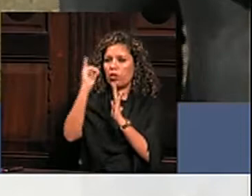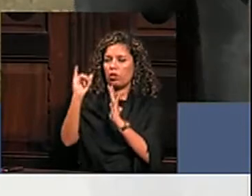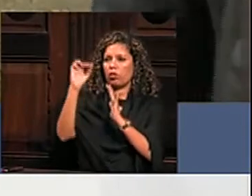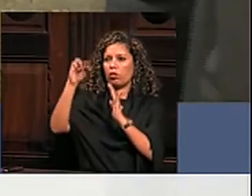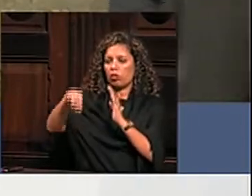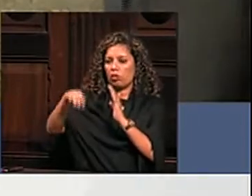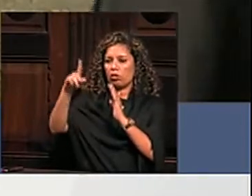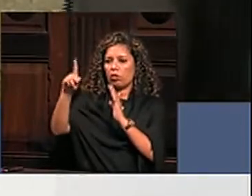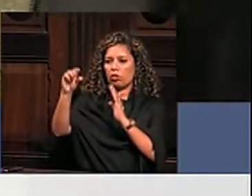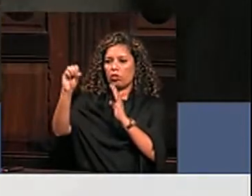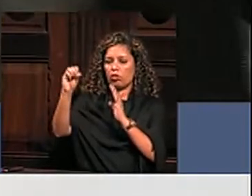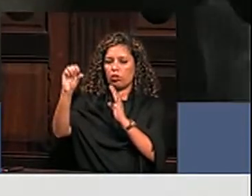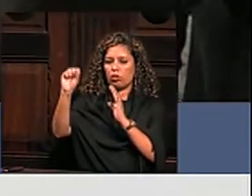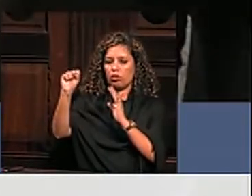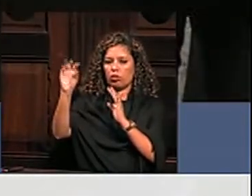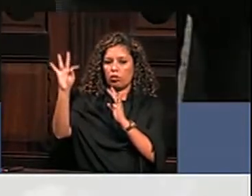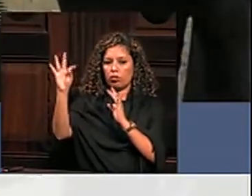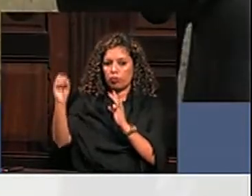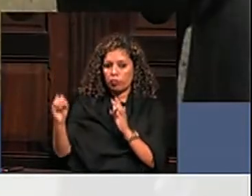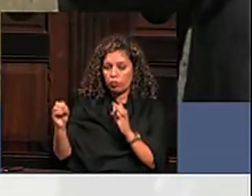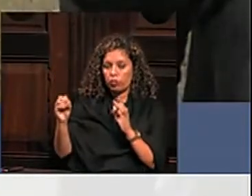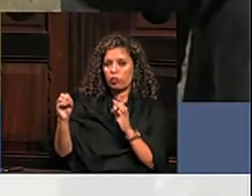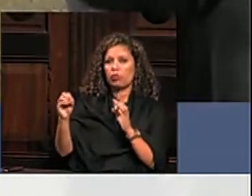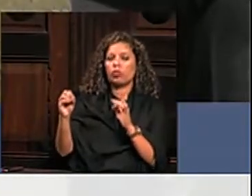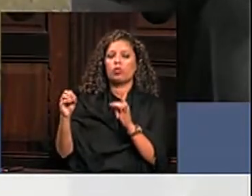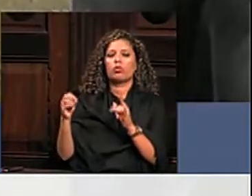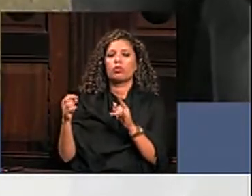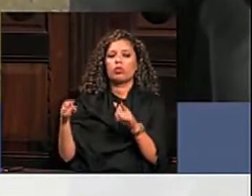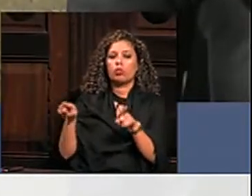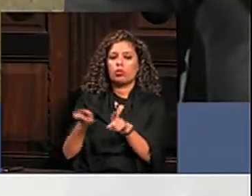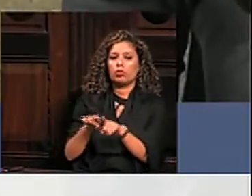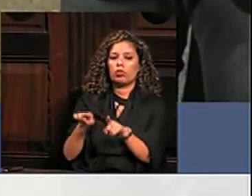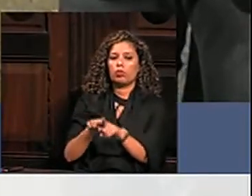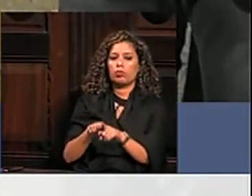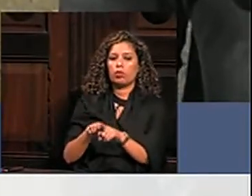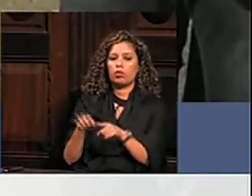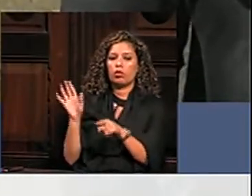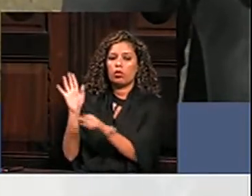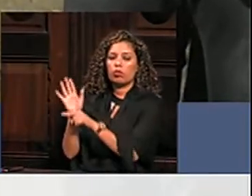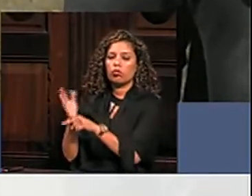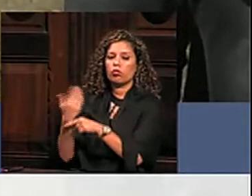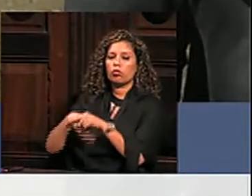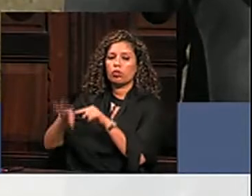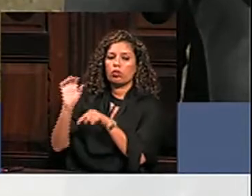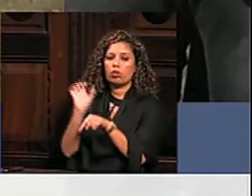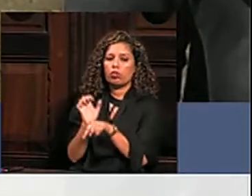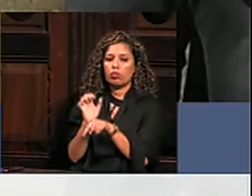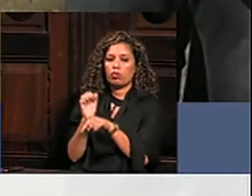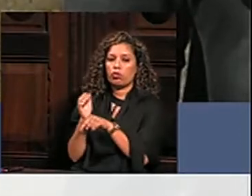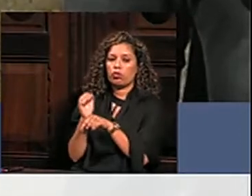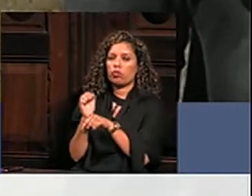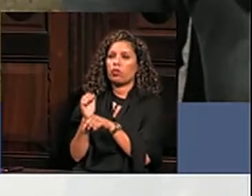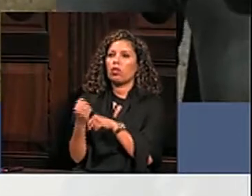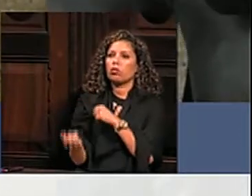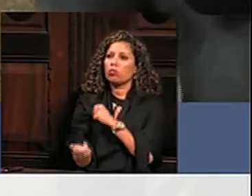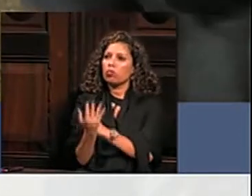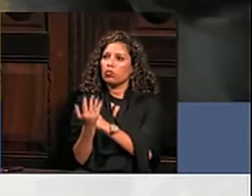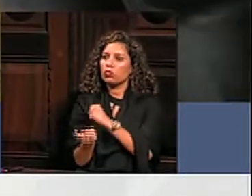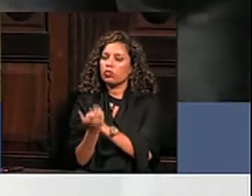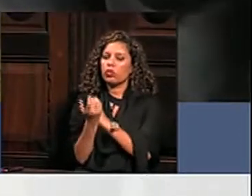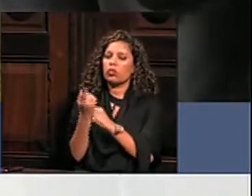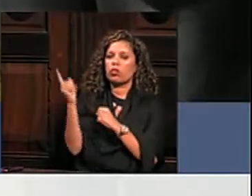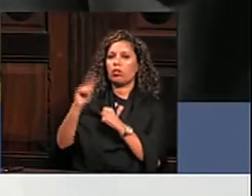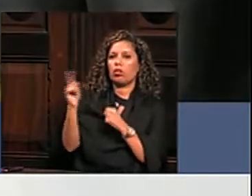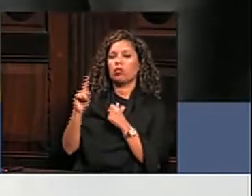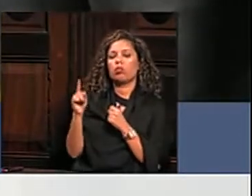luta pela redução delas, inclusive beneficiando o Estado, a quantidade de sonegação e evasão nesse Estado é